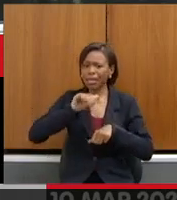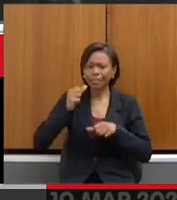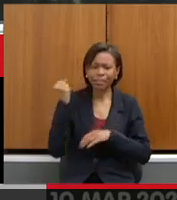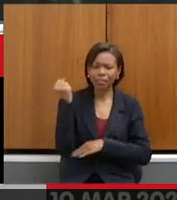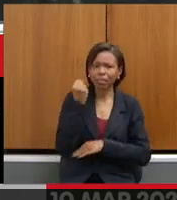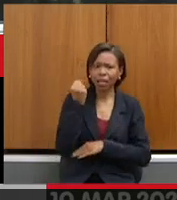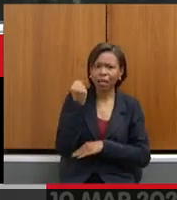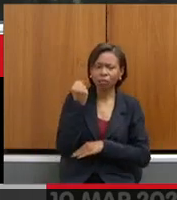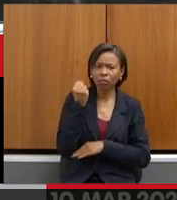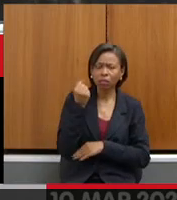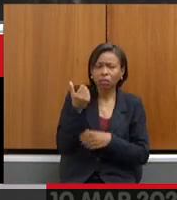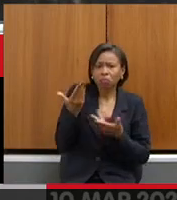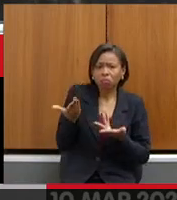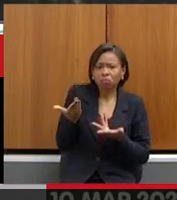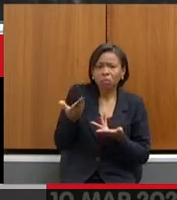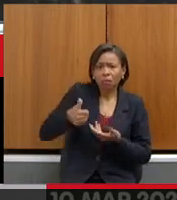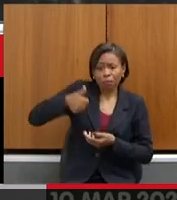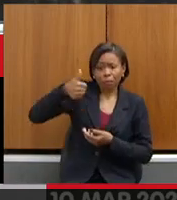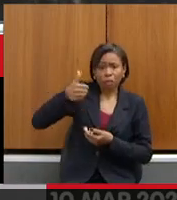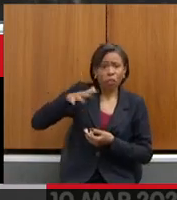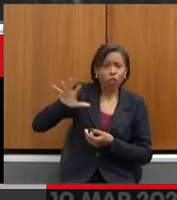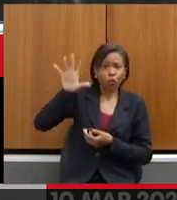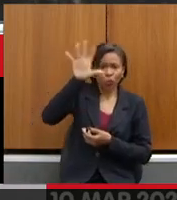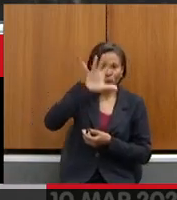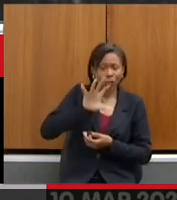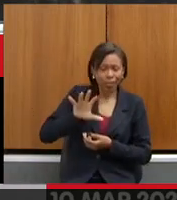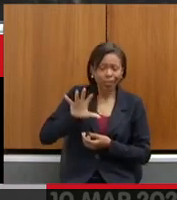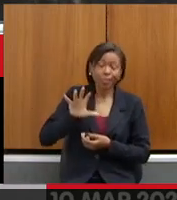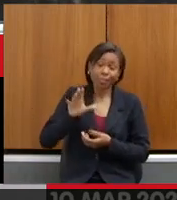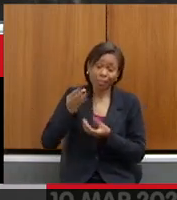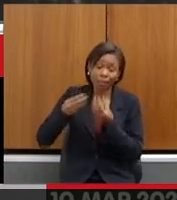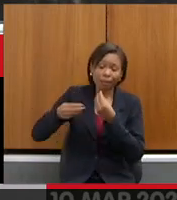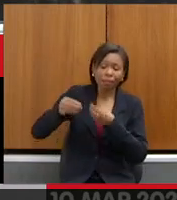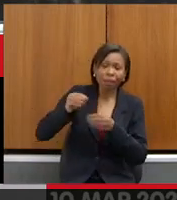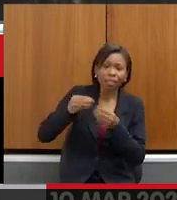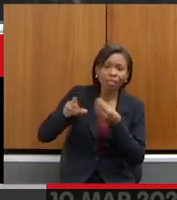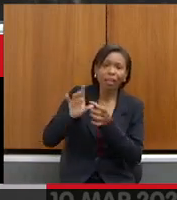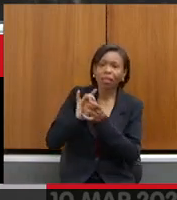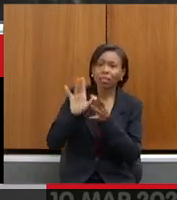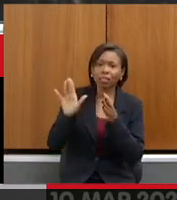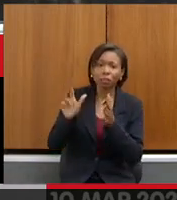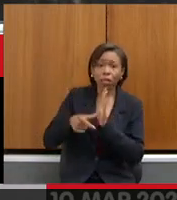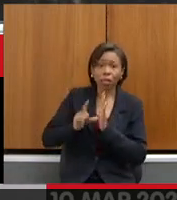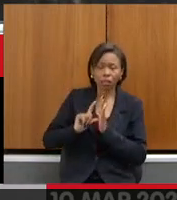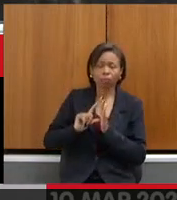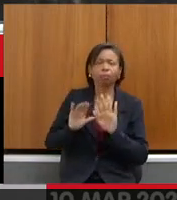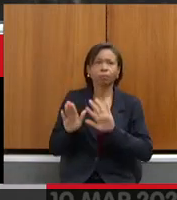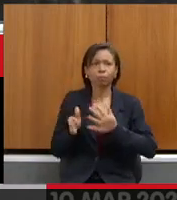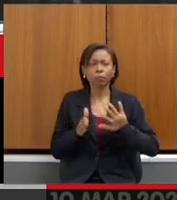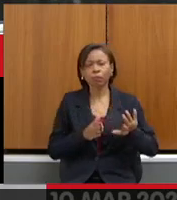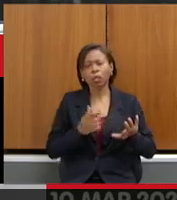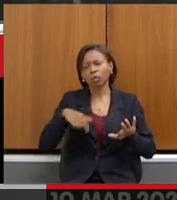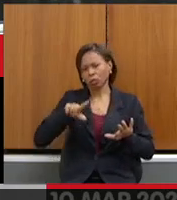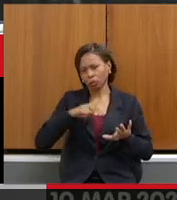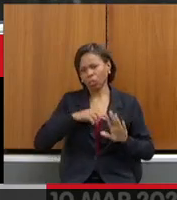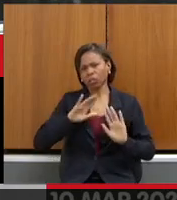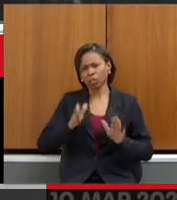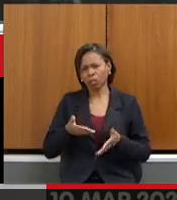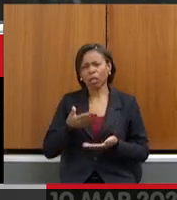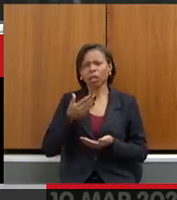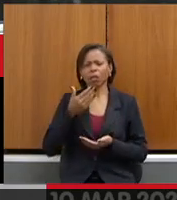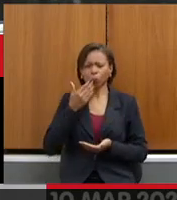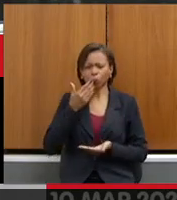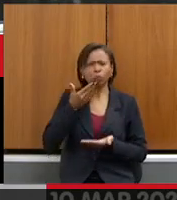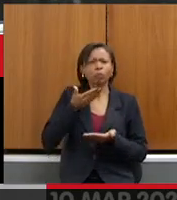antecedência por fim Presidente queria nós apresentamos um requerimento secretário diante das várias